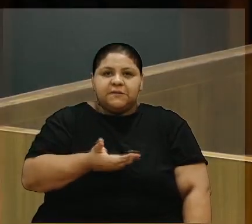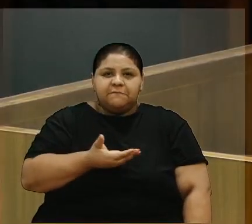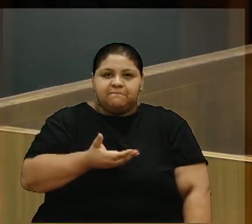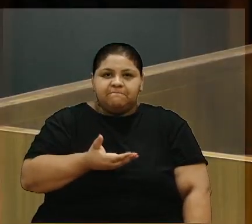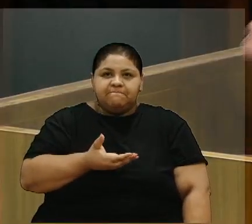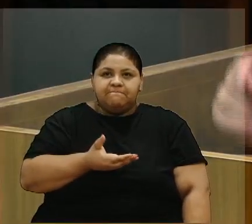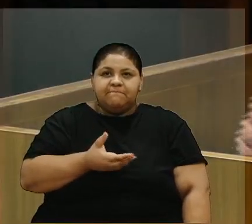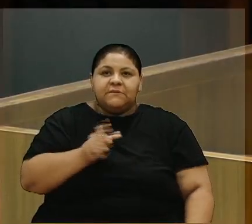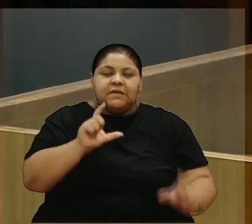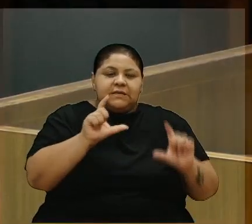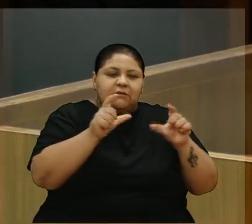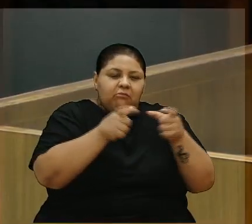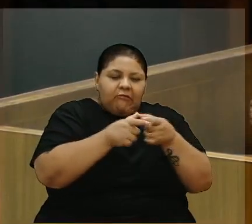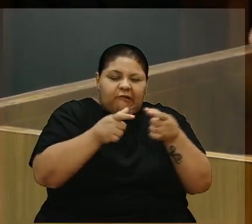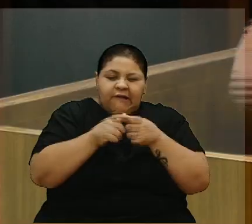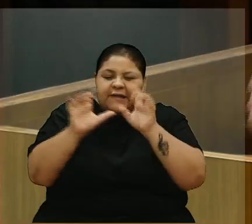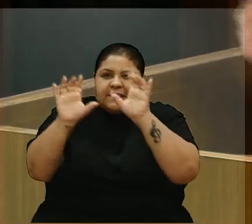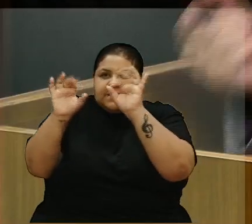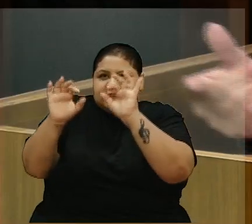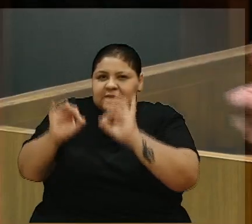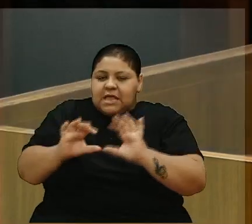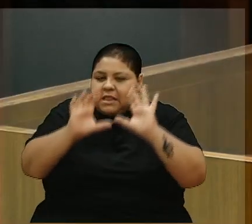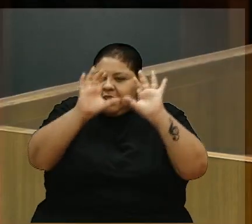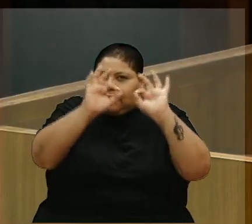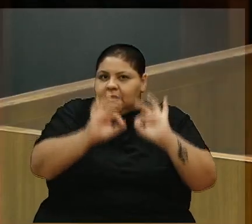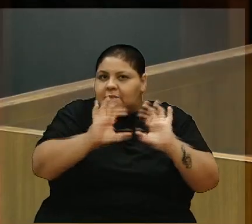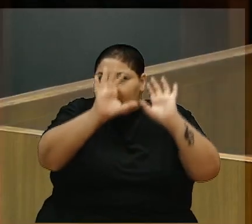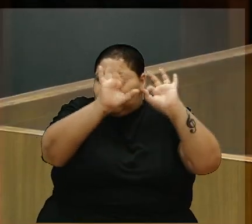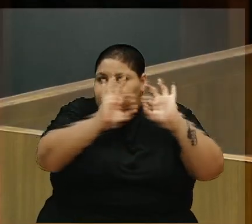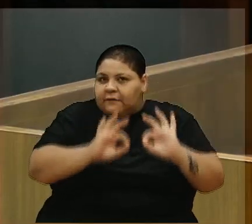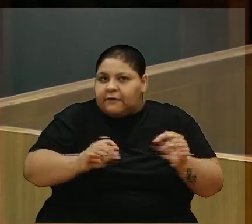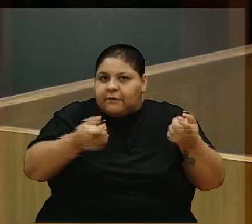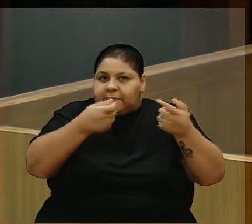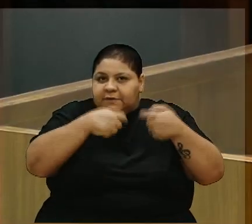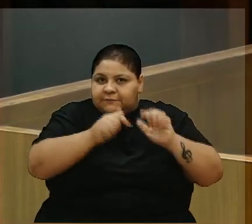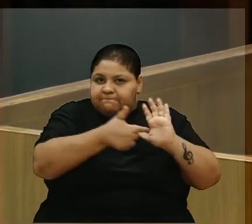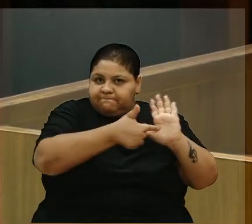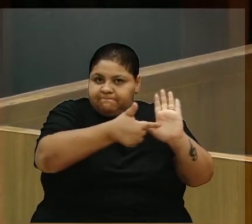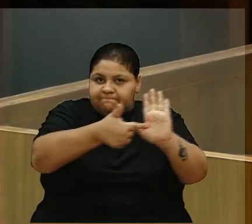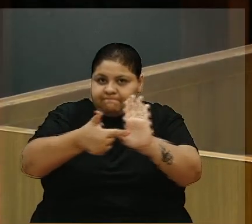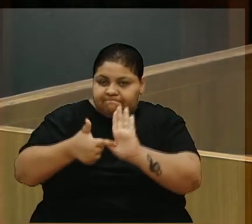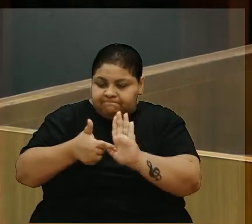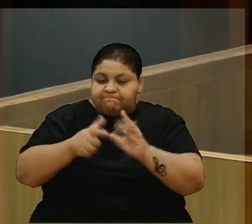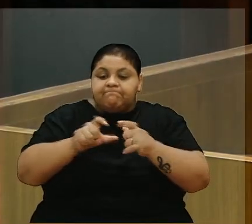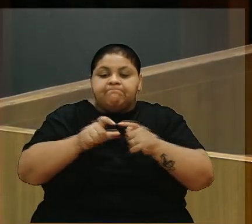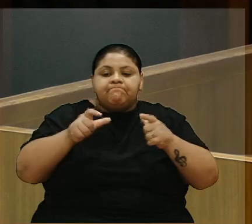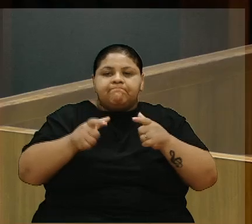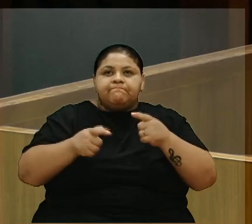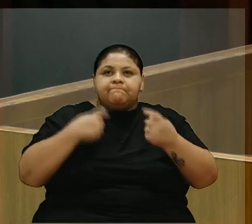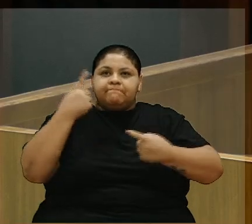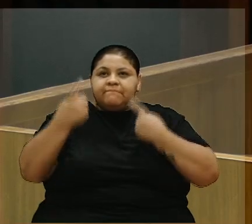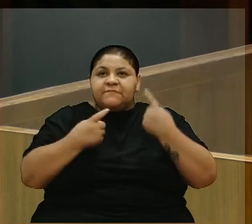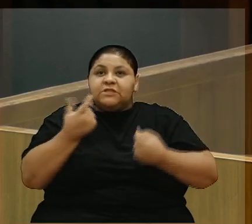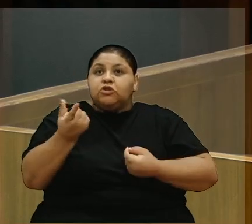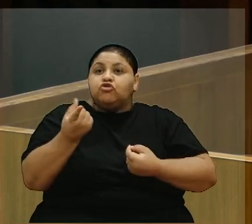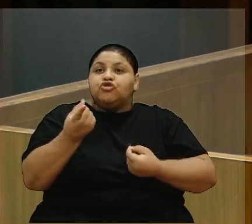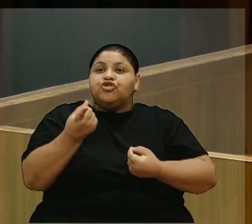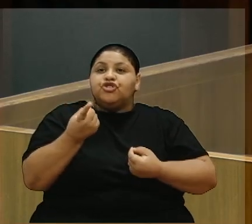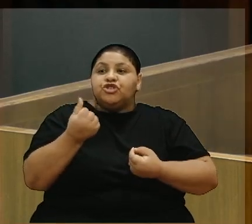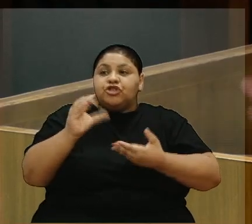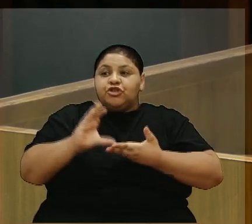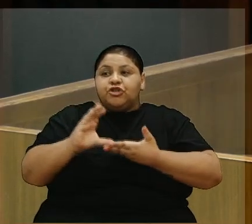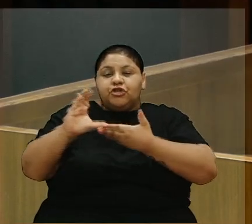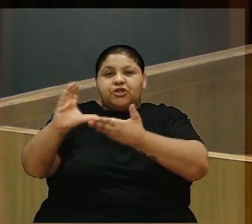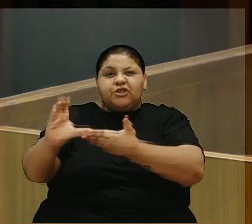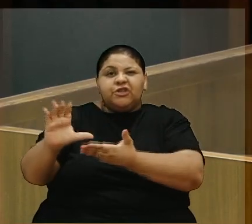são pequenos detalhes que precisam ser trazidos. E a nossa maior preocupação é que o dinheiro que é despendido, em